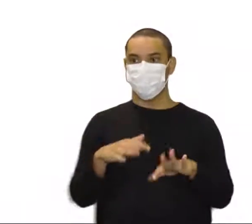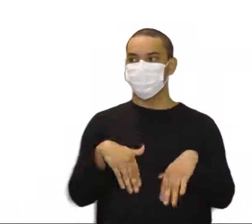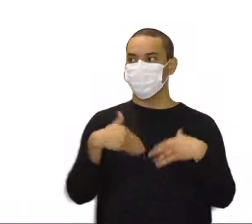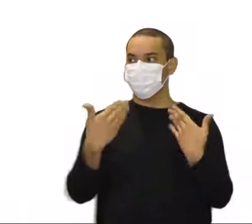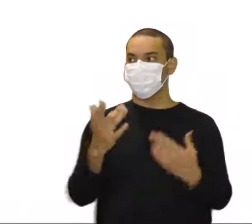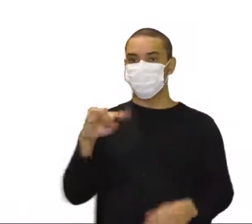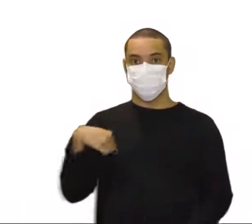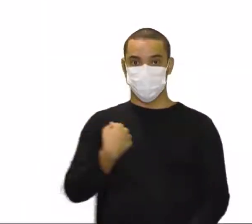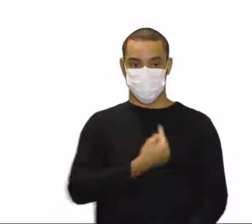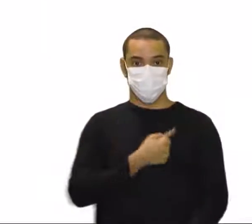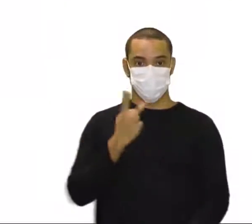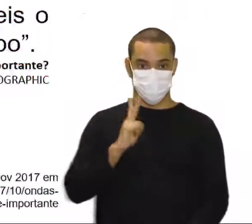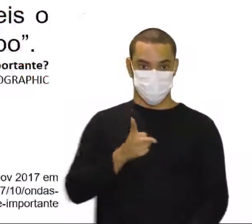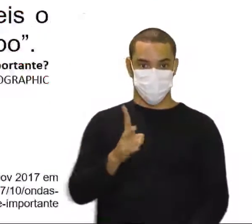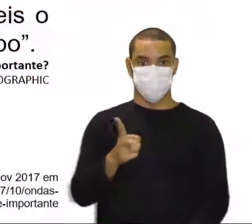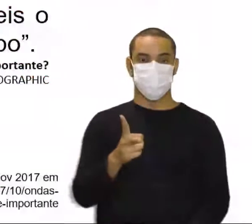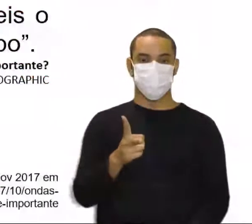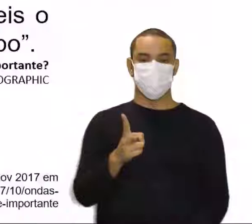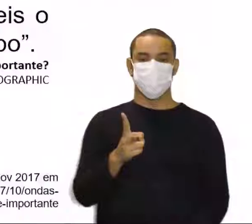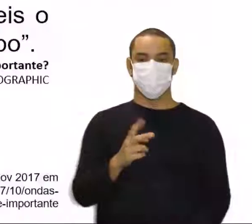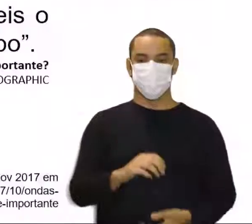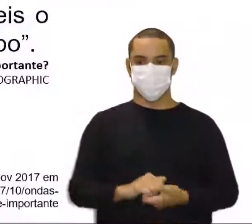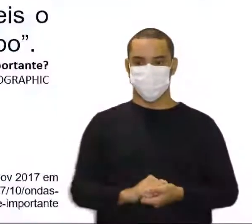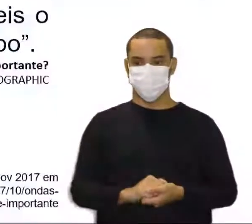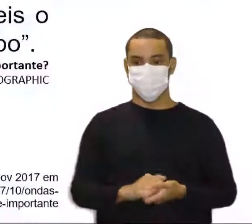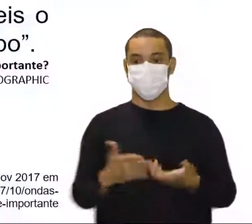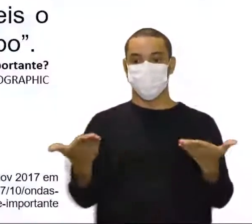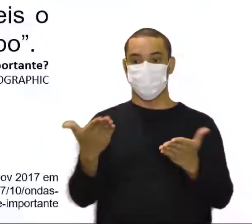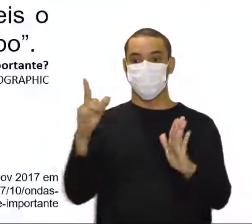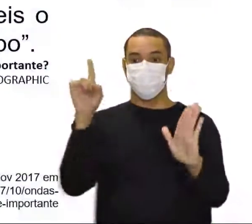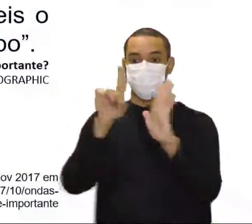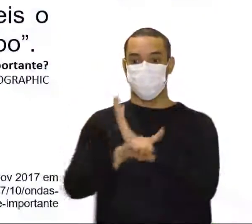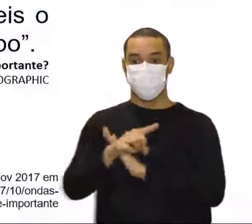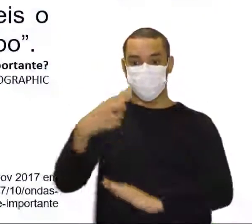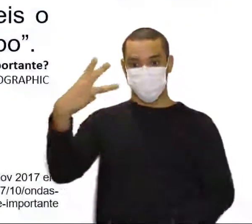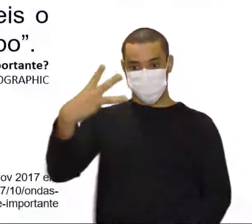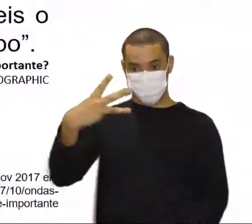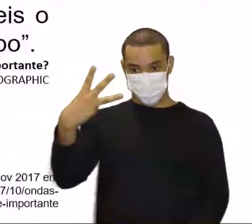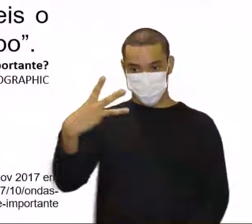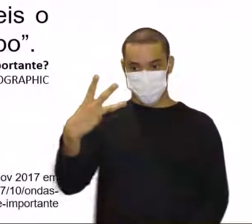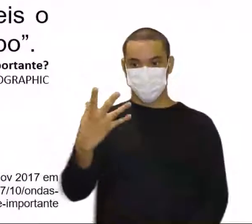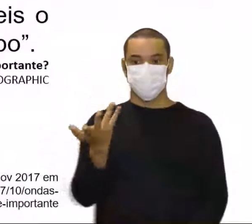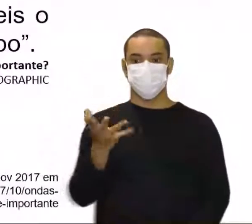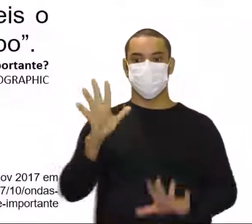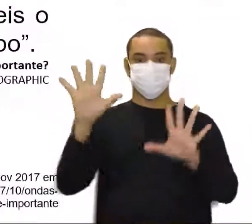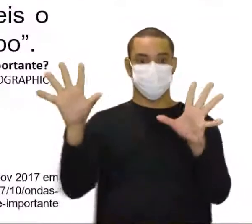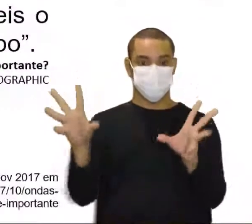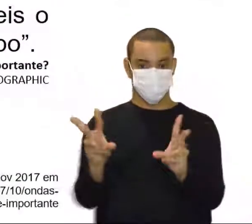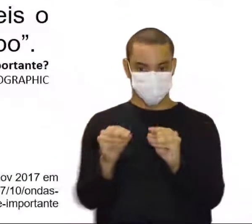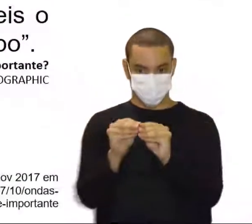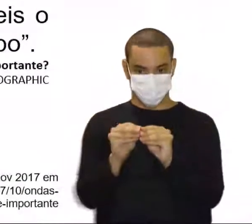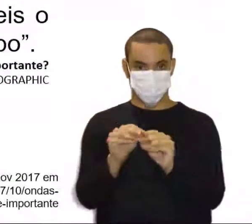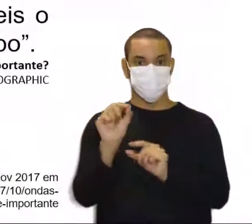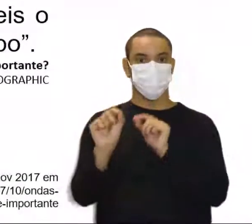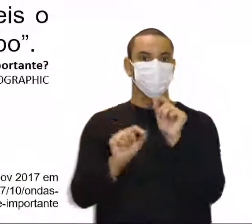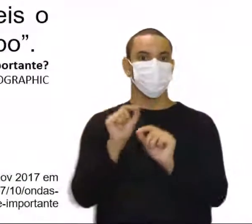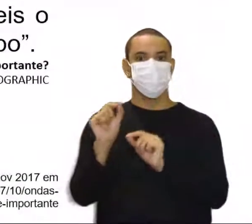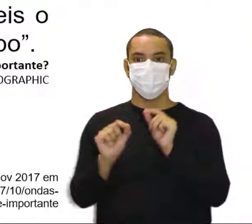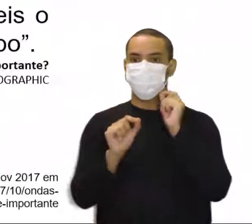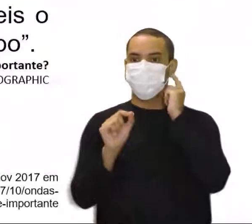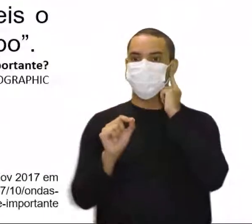vamos continuar, tá? Vamos aqui para a questão 3. De forma simplificada, as